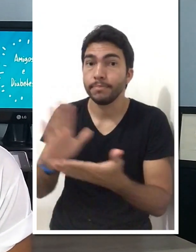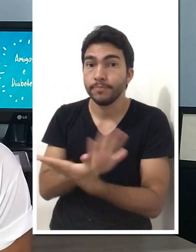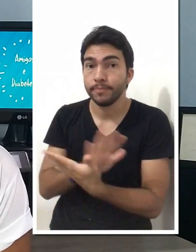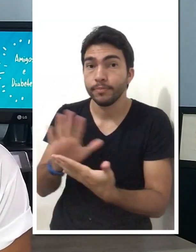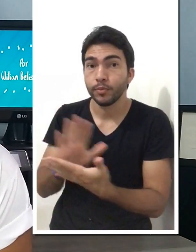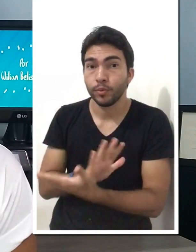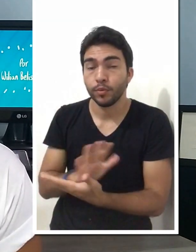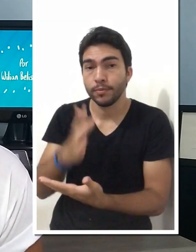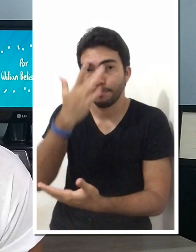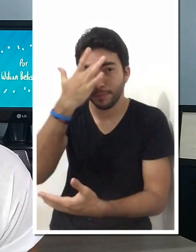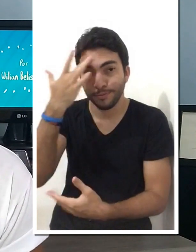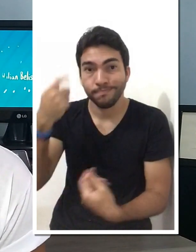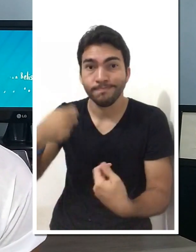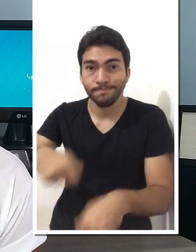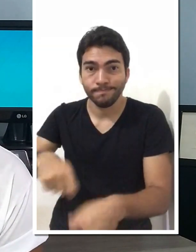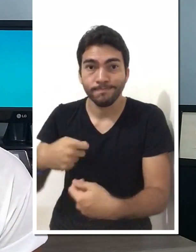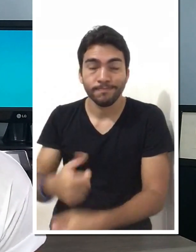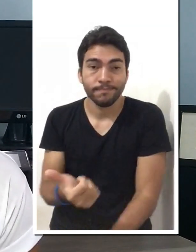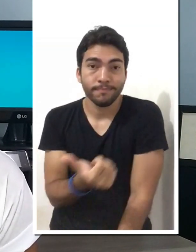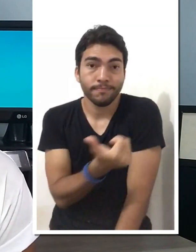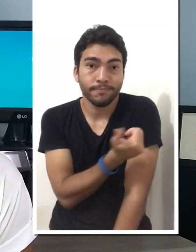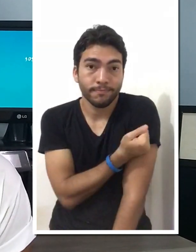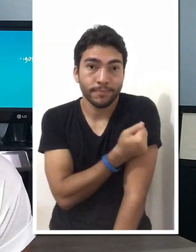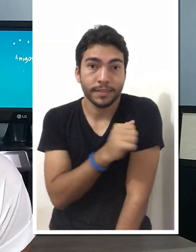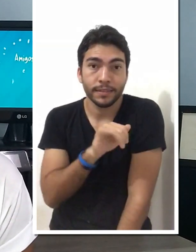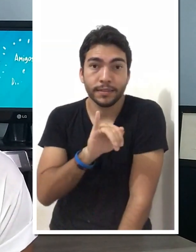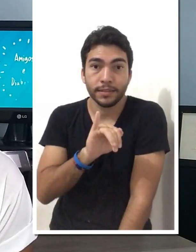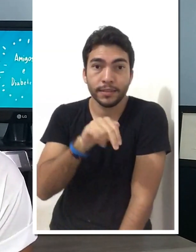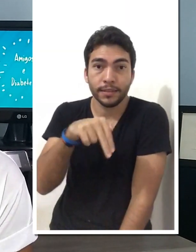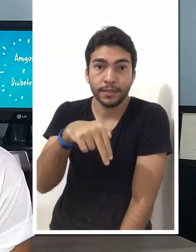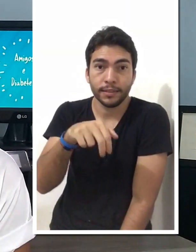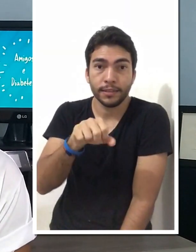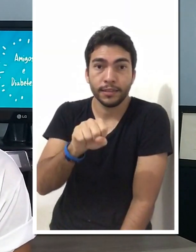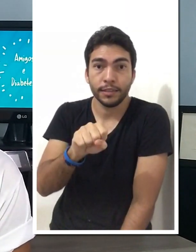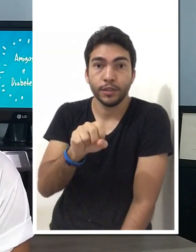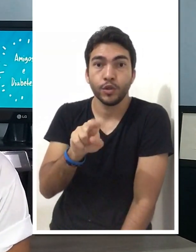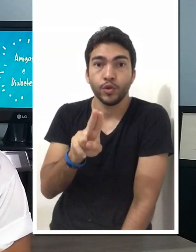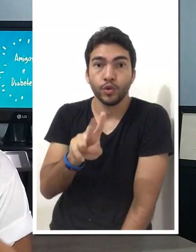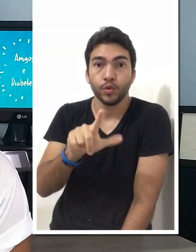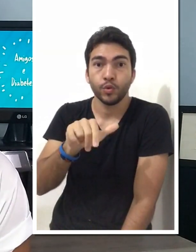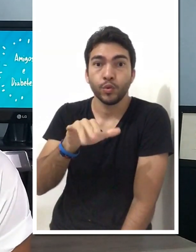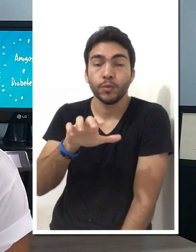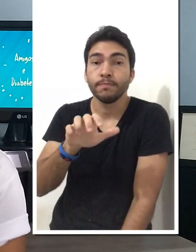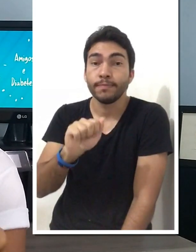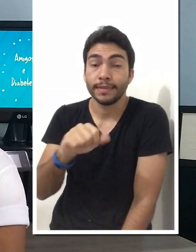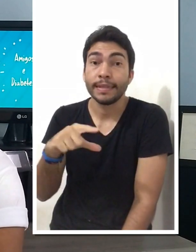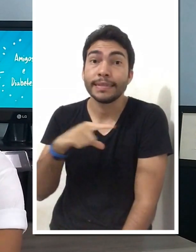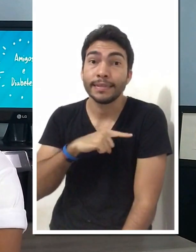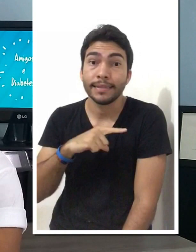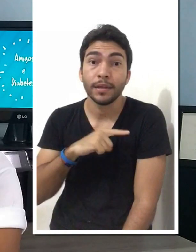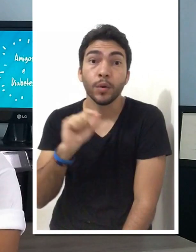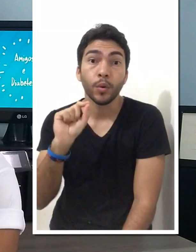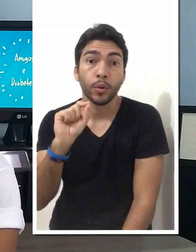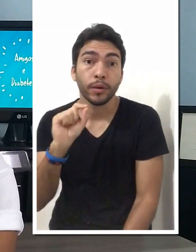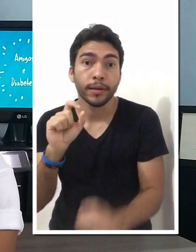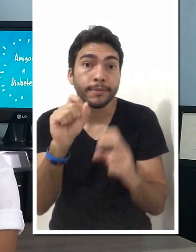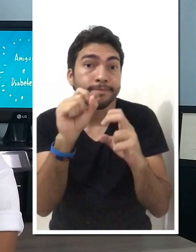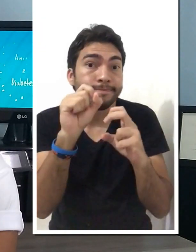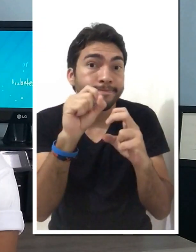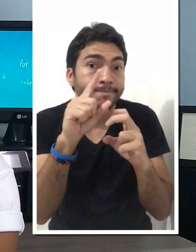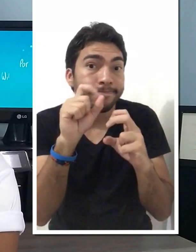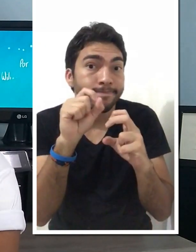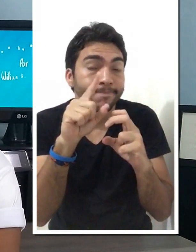insulina. Para a aplicação de insulina nós temos as seringas, que existem de vários tamanhos, tamanhos